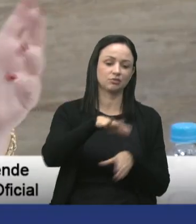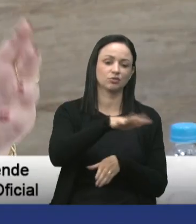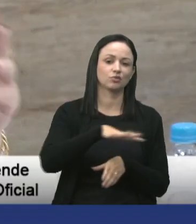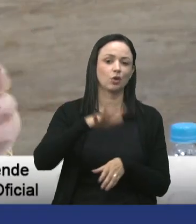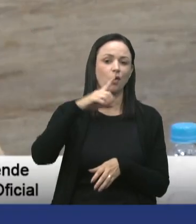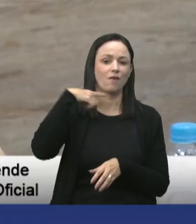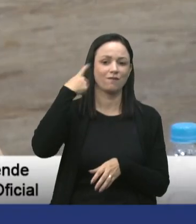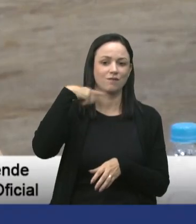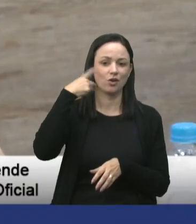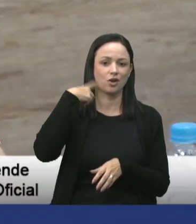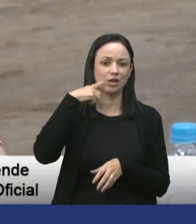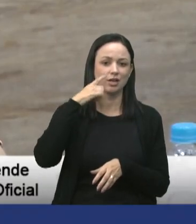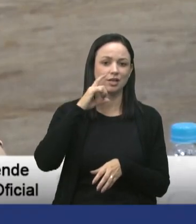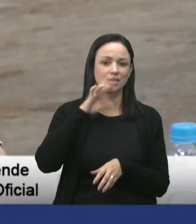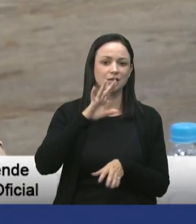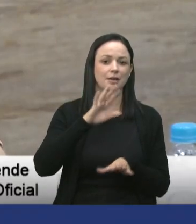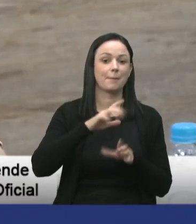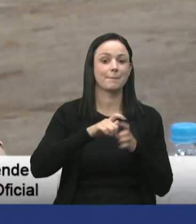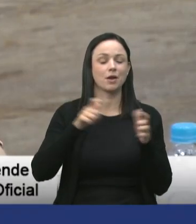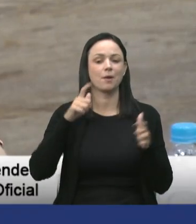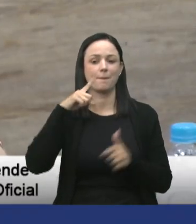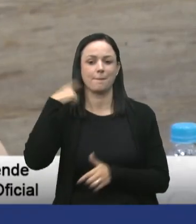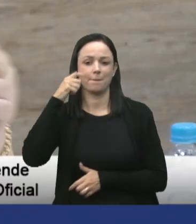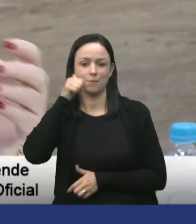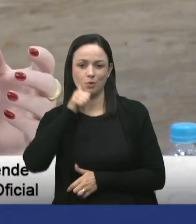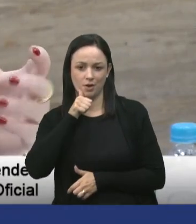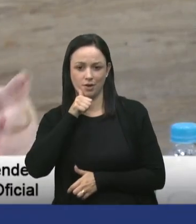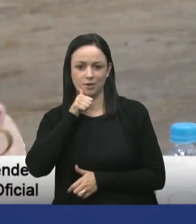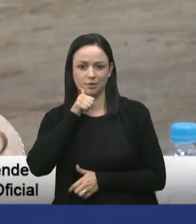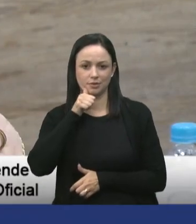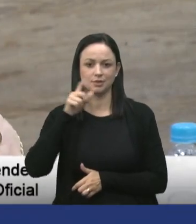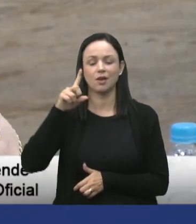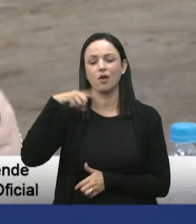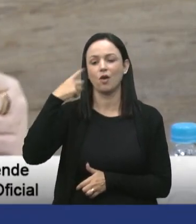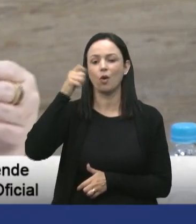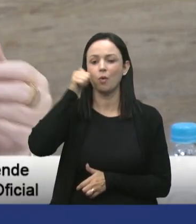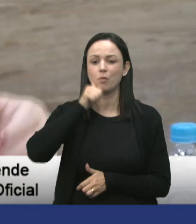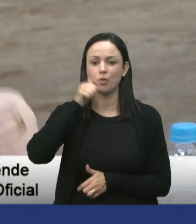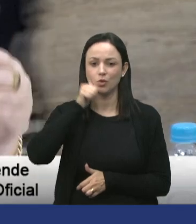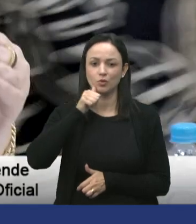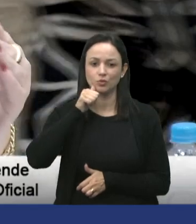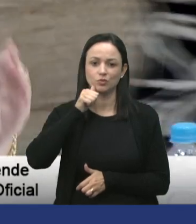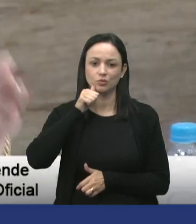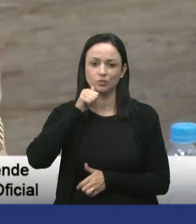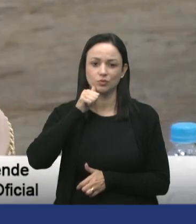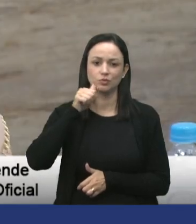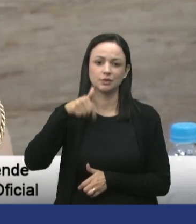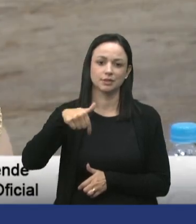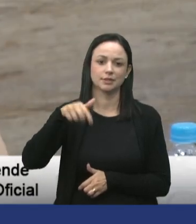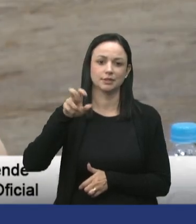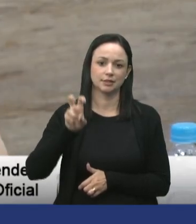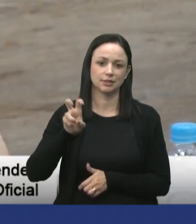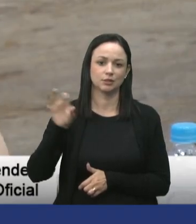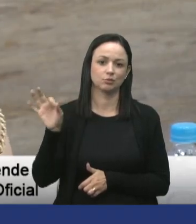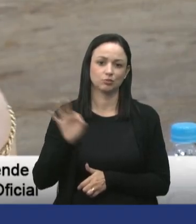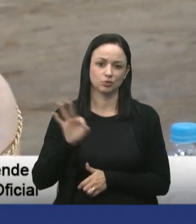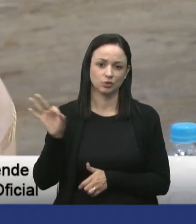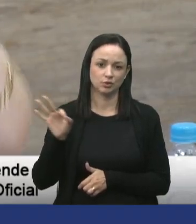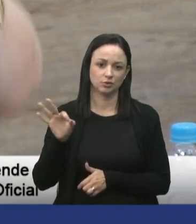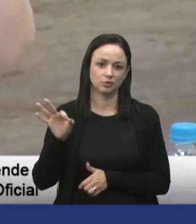advogados será de advogadas. As advogadas serão